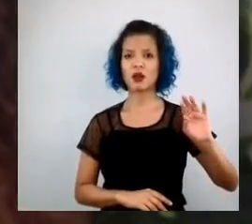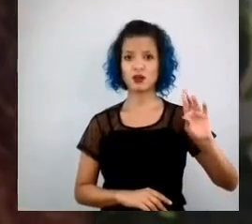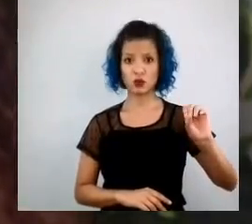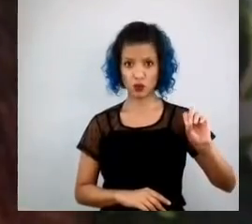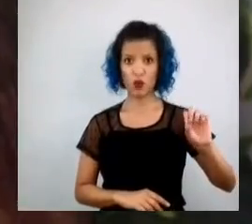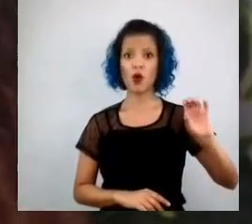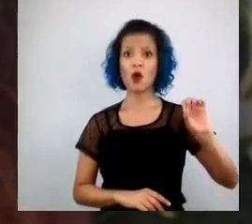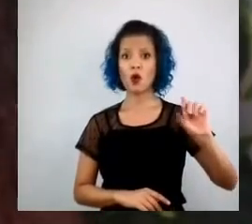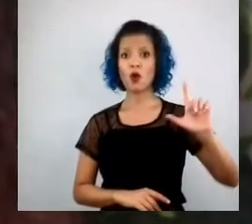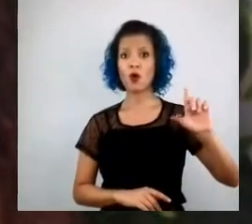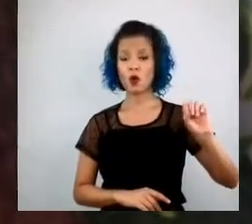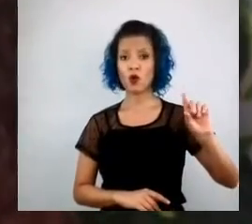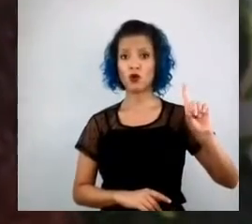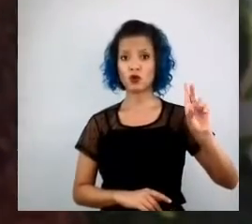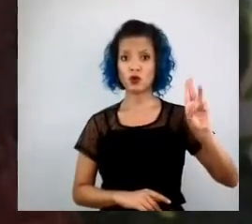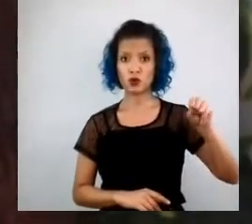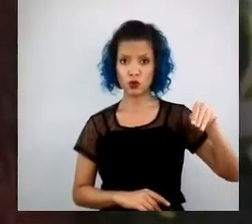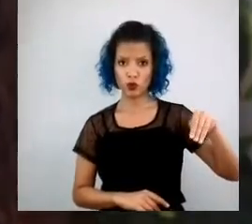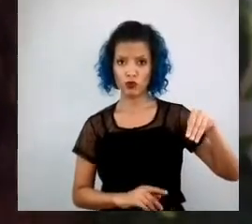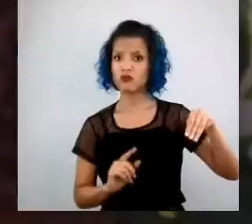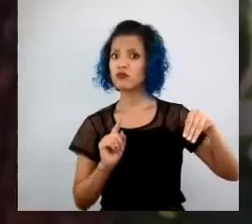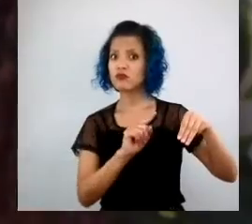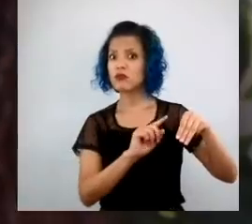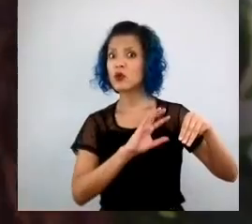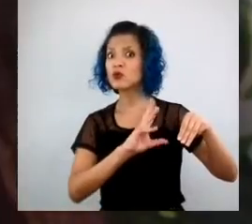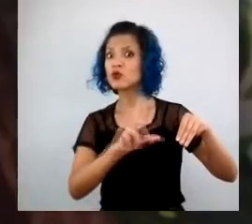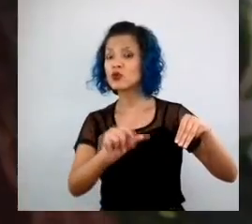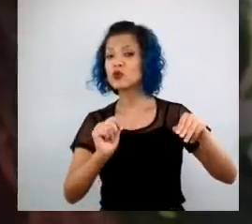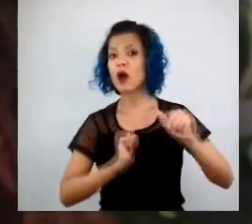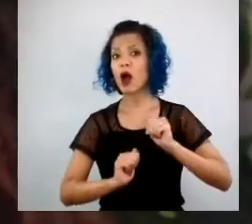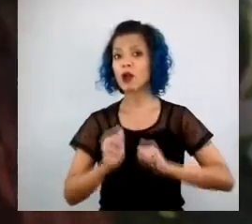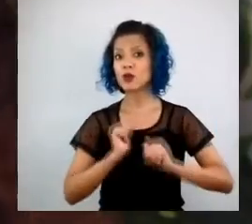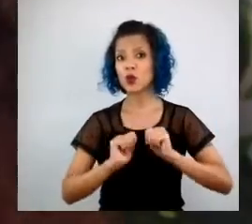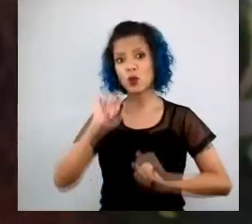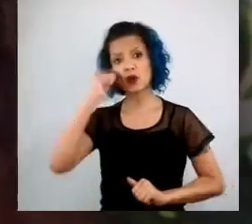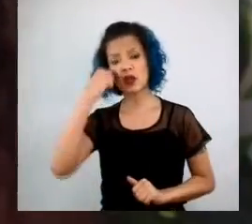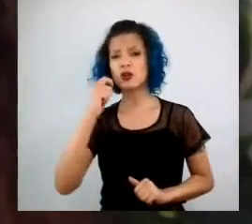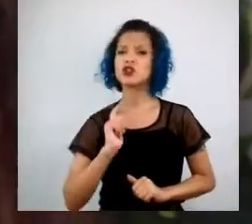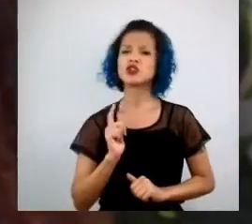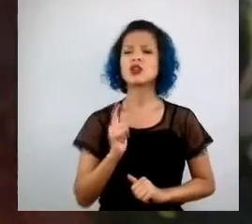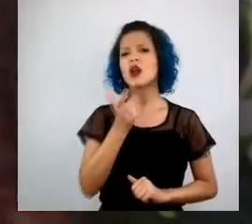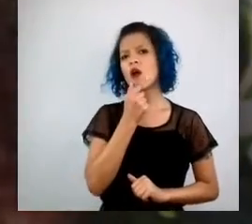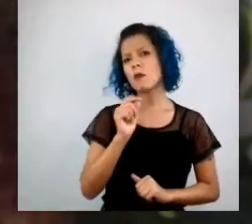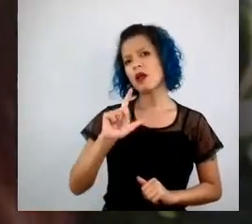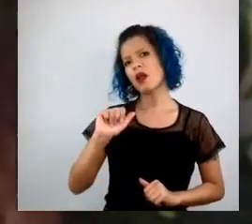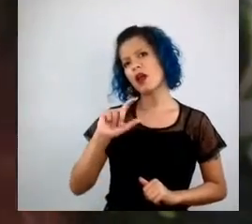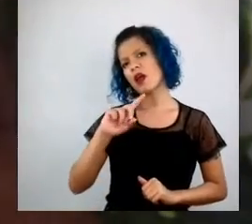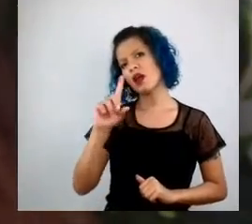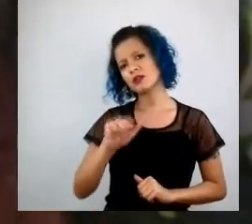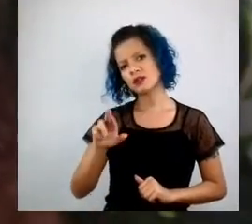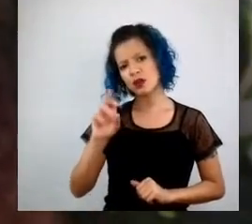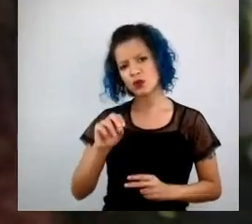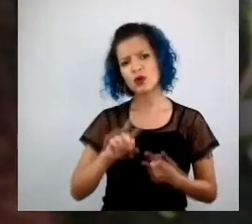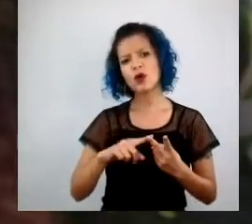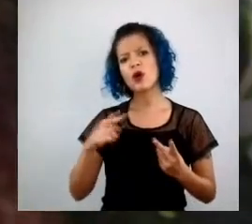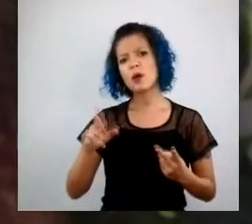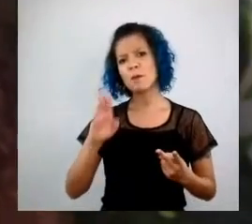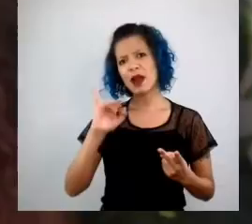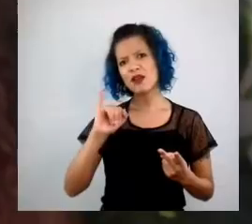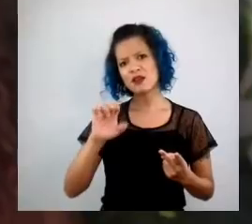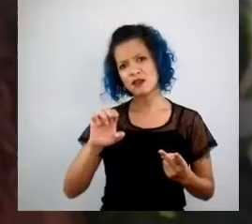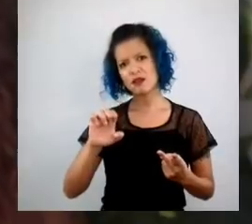Grupo formado apenas por atores negros, da onde saiu o Lázaro, o Brás, enfim, e tantos outros